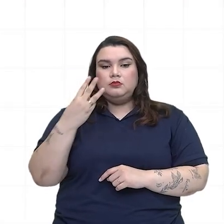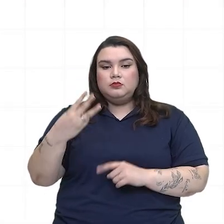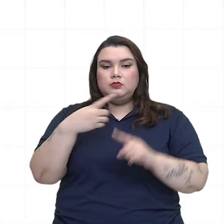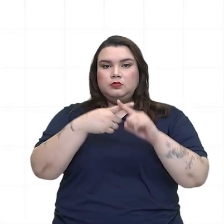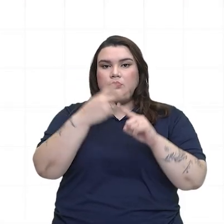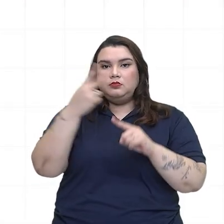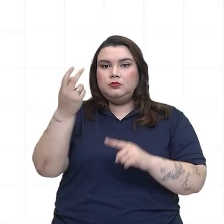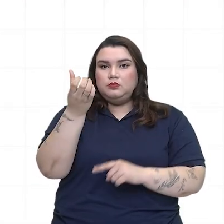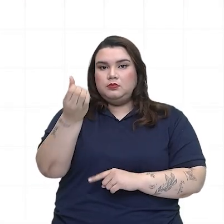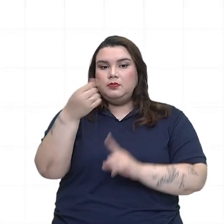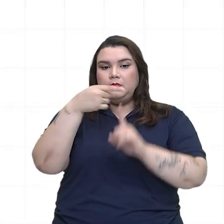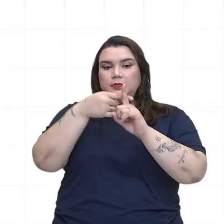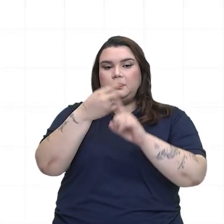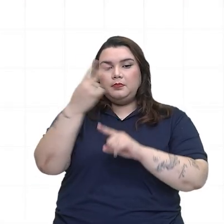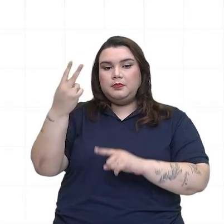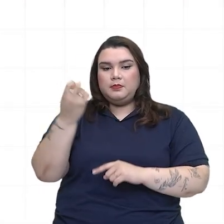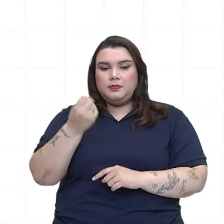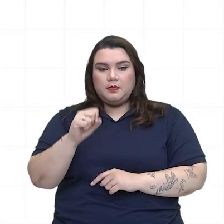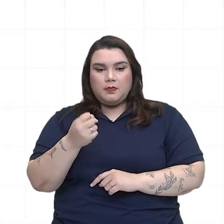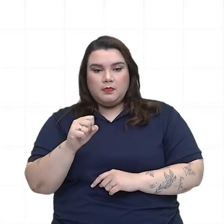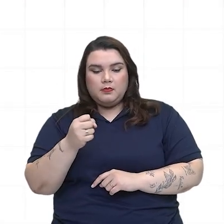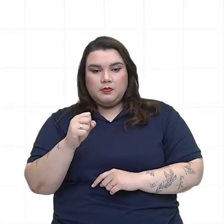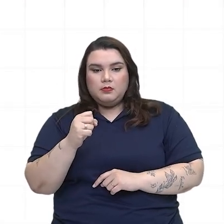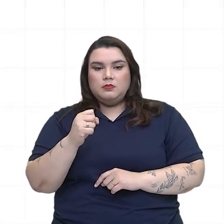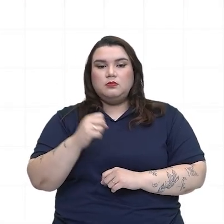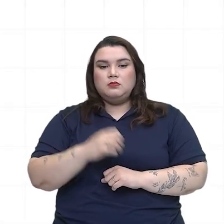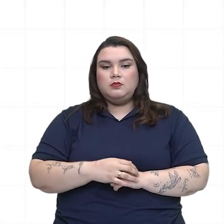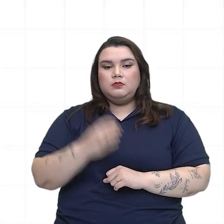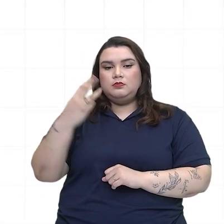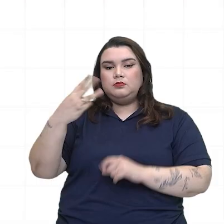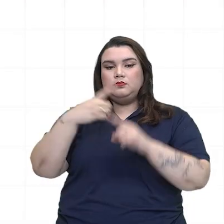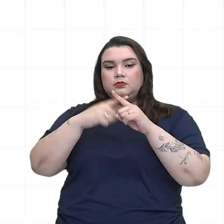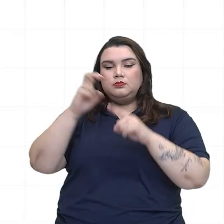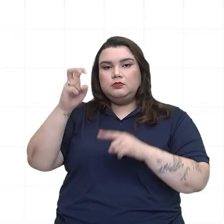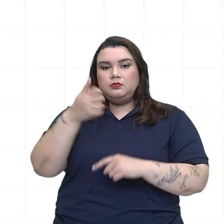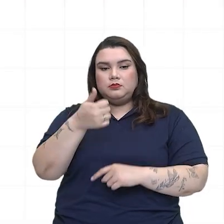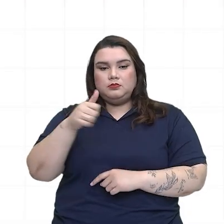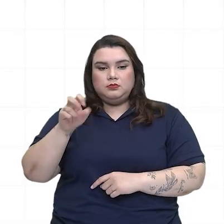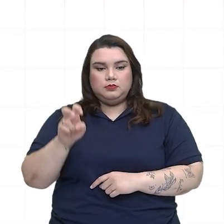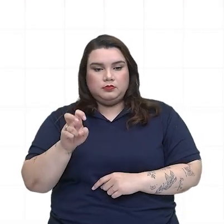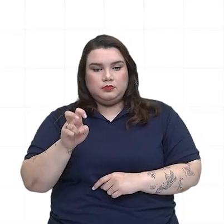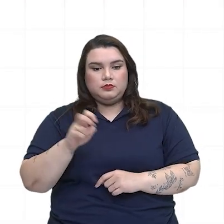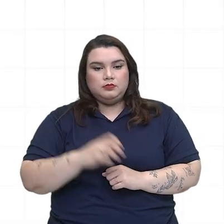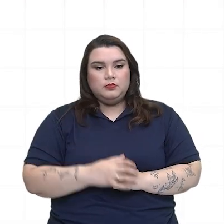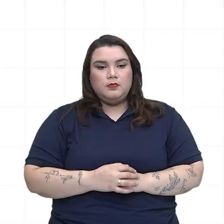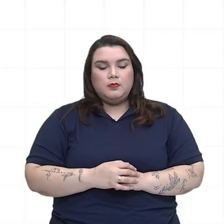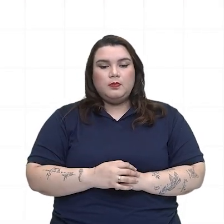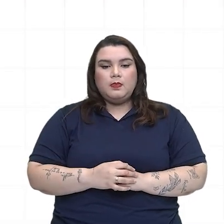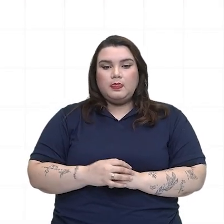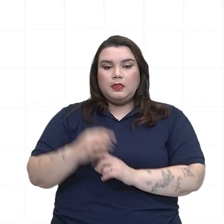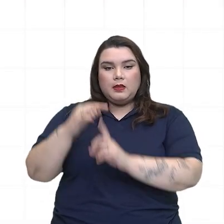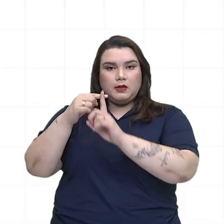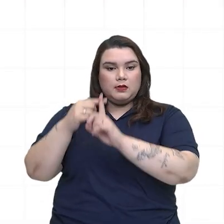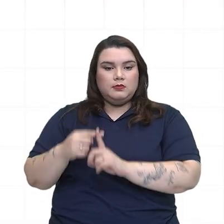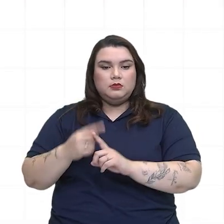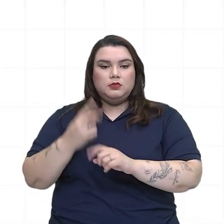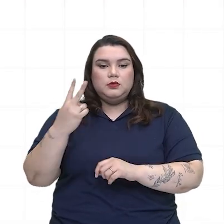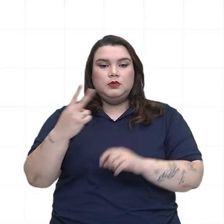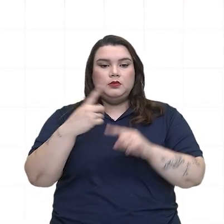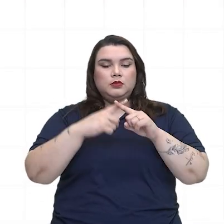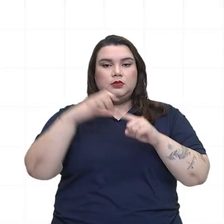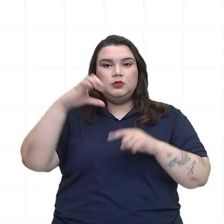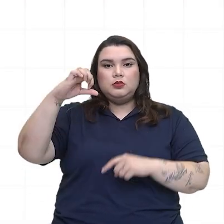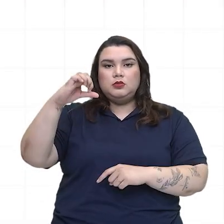vezes 2, 6, com mais 2, 8. 3 vezes 5, 15. Mais 2 vezes